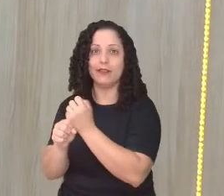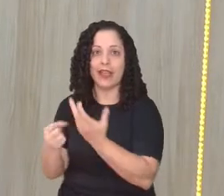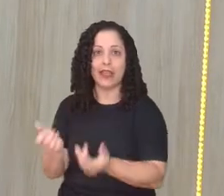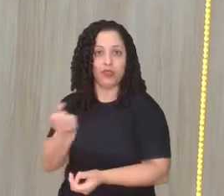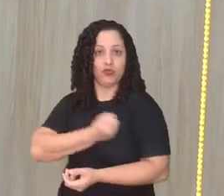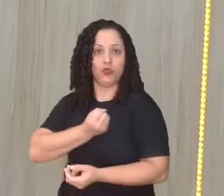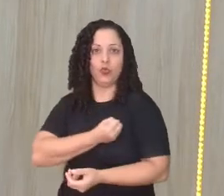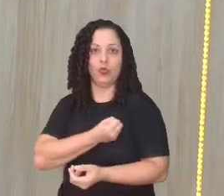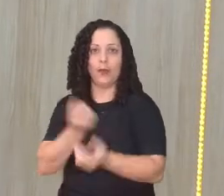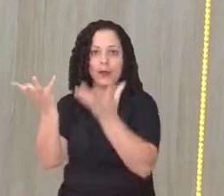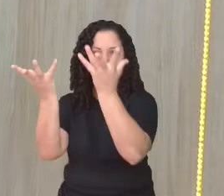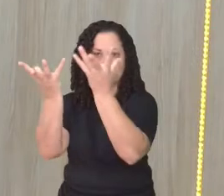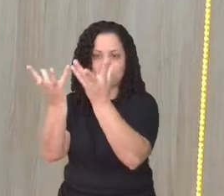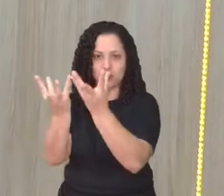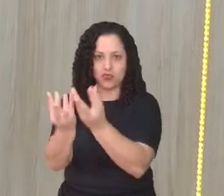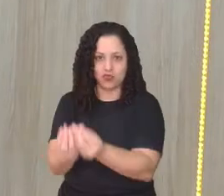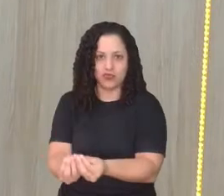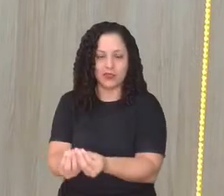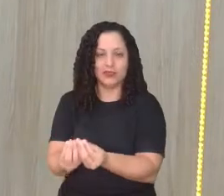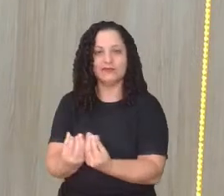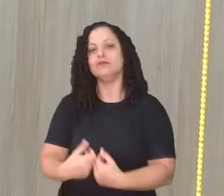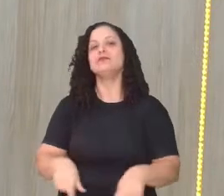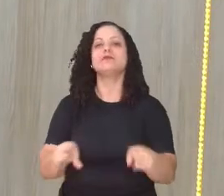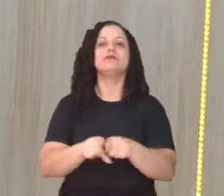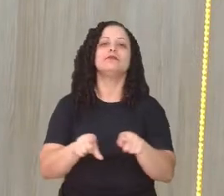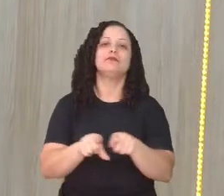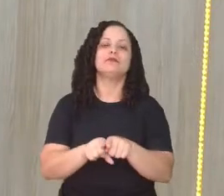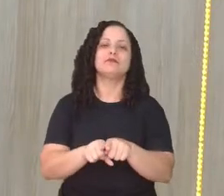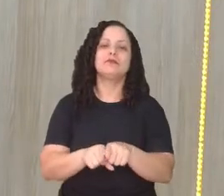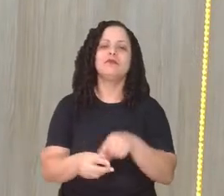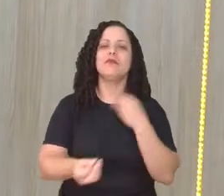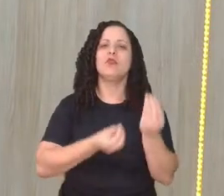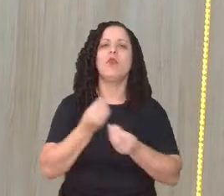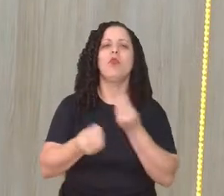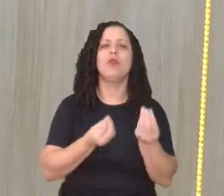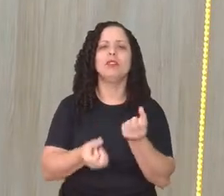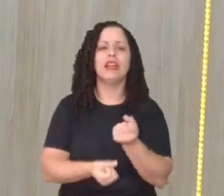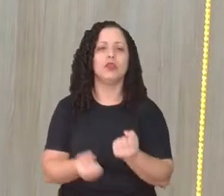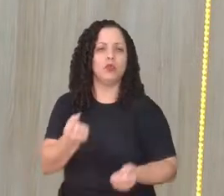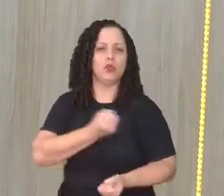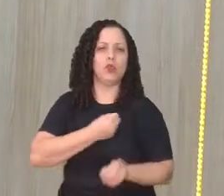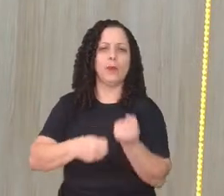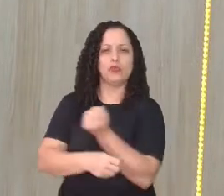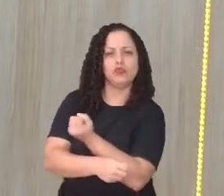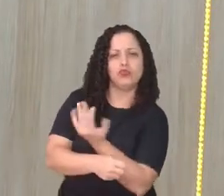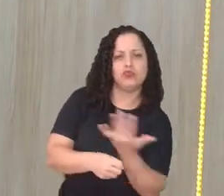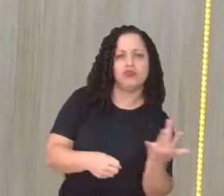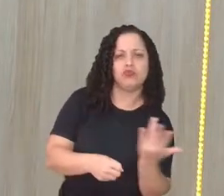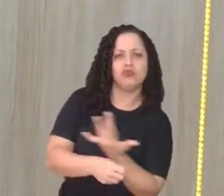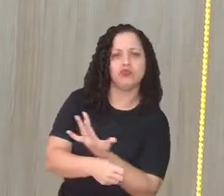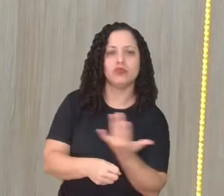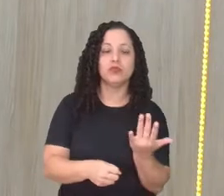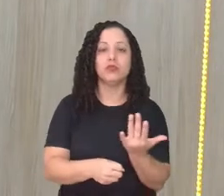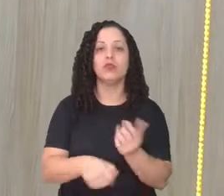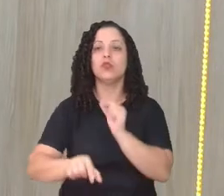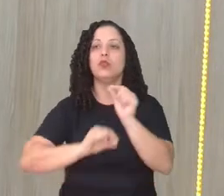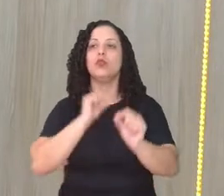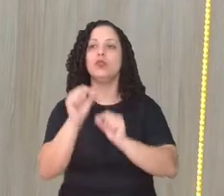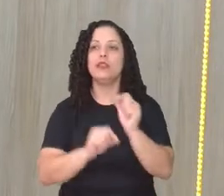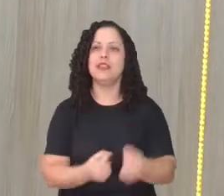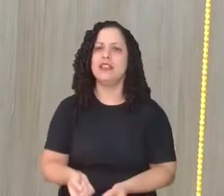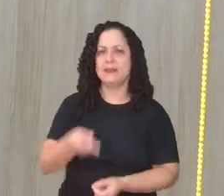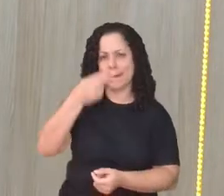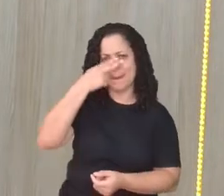dos números que a gente já viu. Professora, quando a gente viu soma e decomposição, era esse mesmo